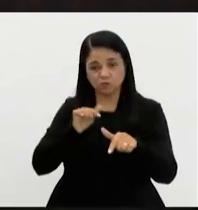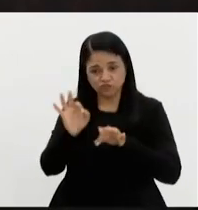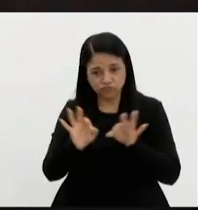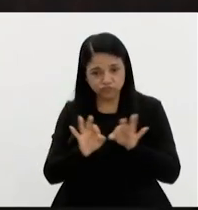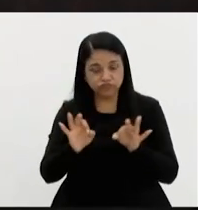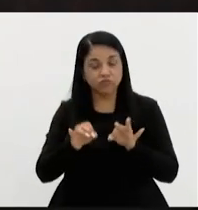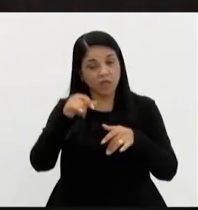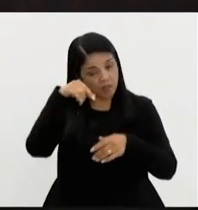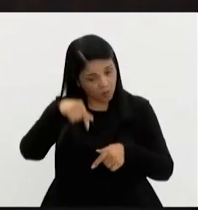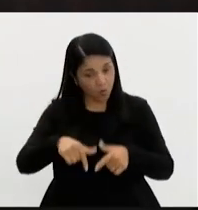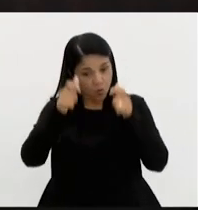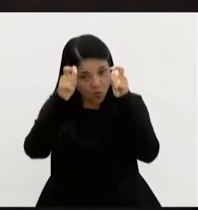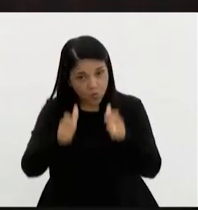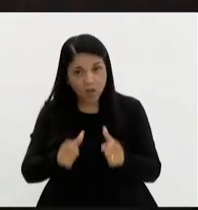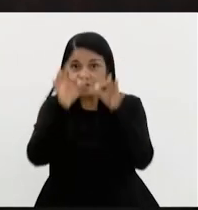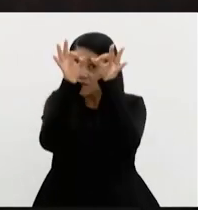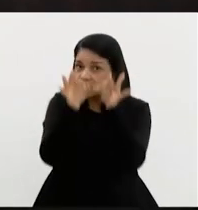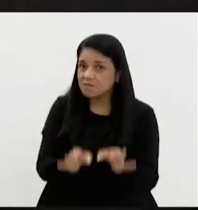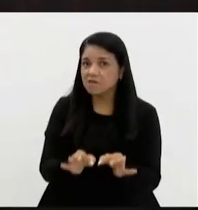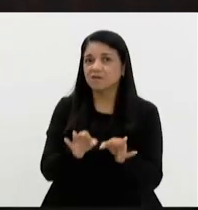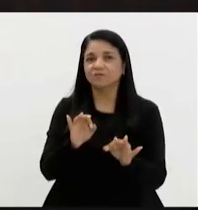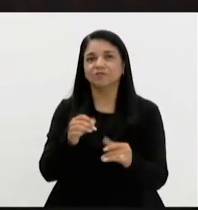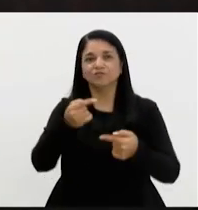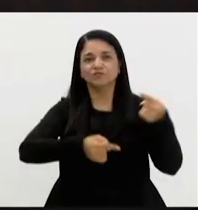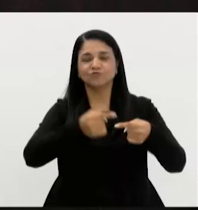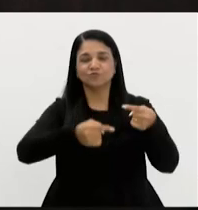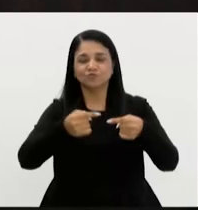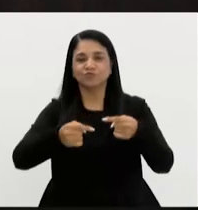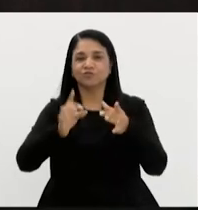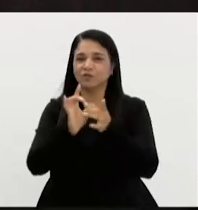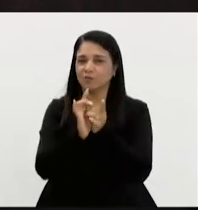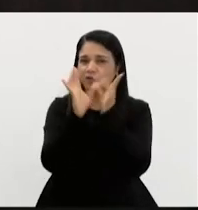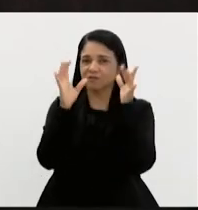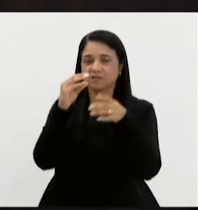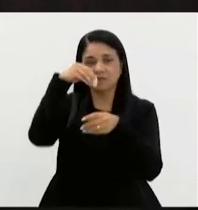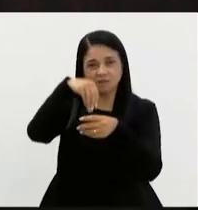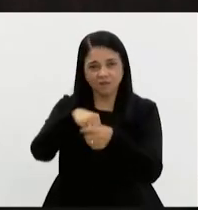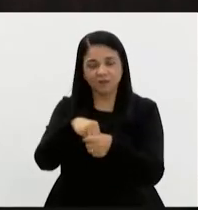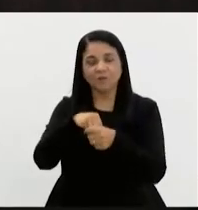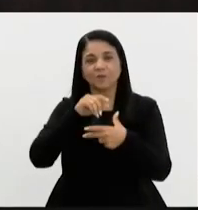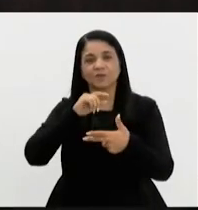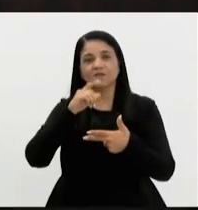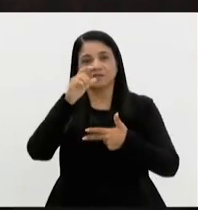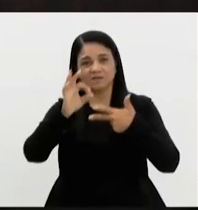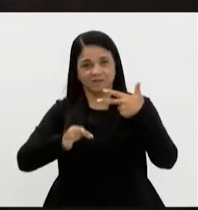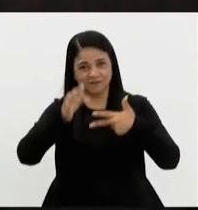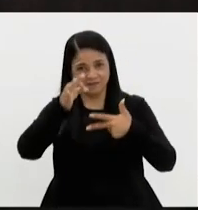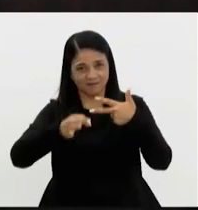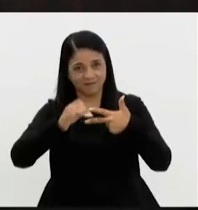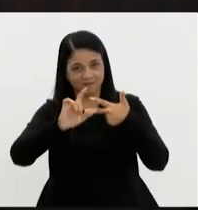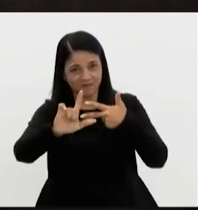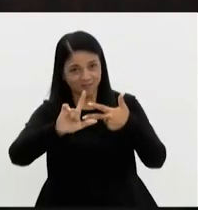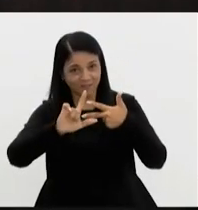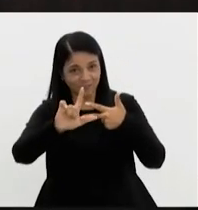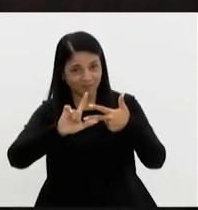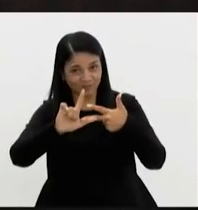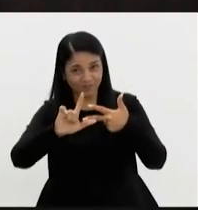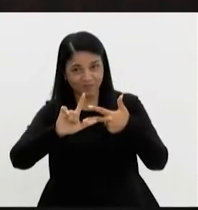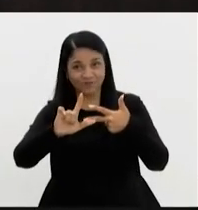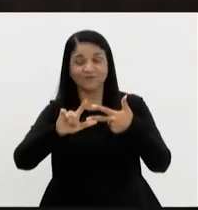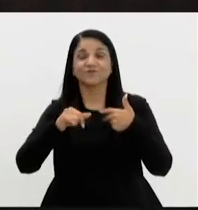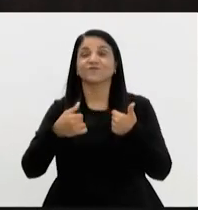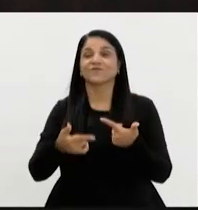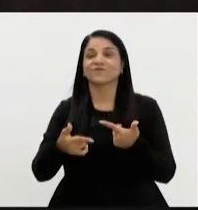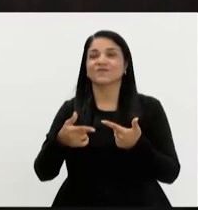para discutir democracia dentro do Poder Legislativo e eu diria se ele tivesse aqui Robson Mas você faça